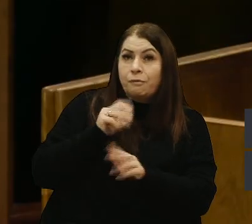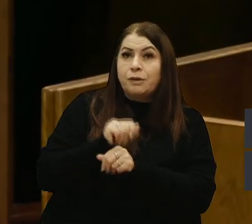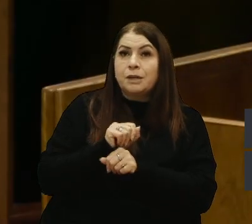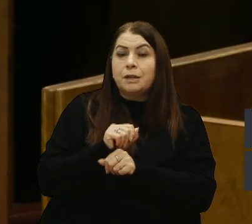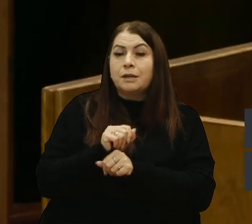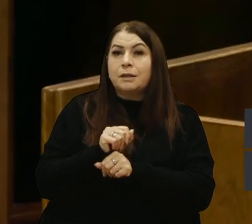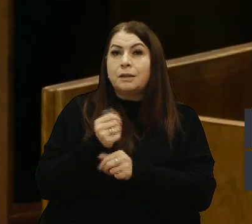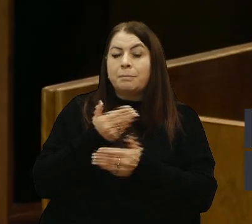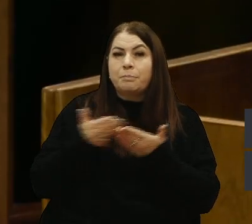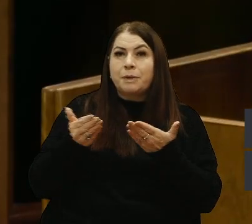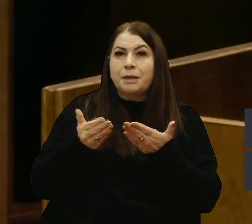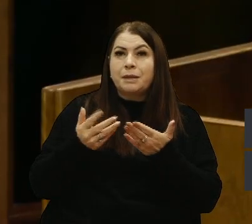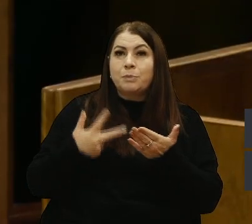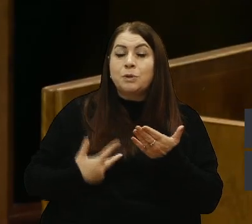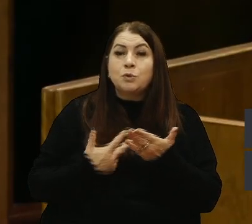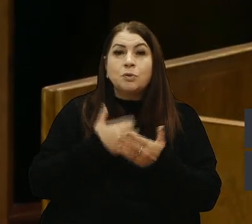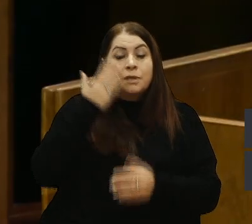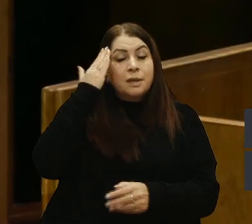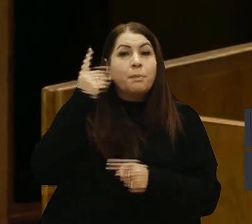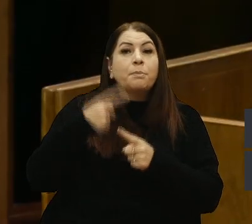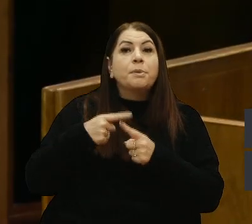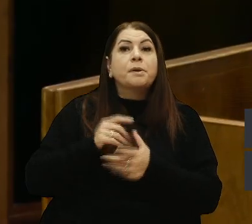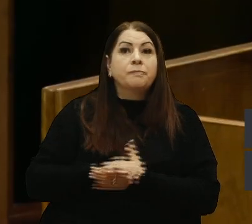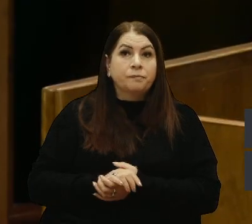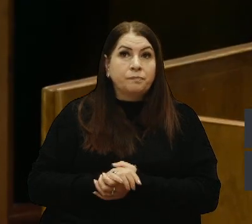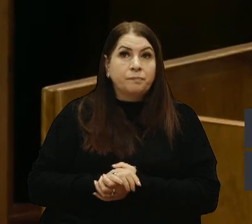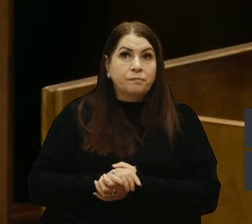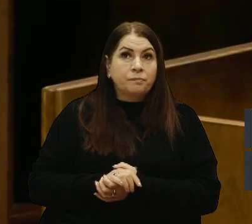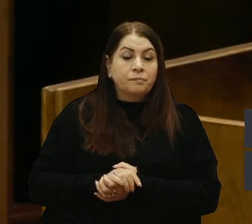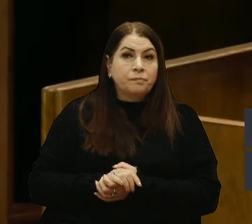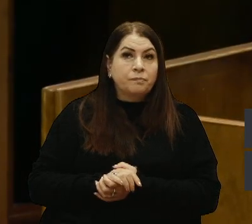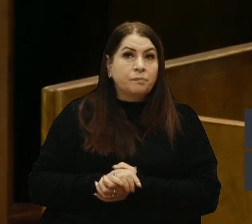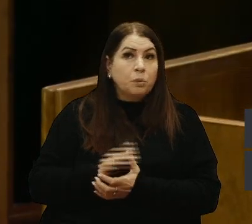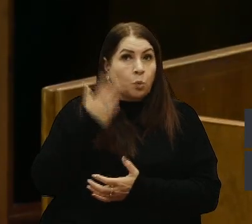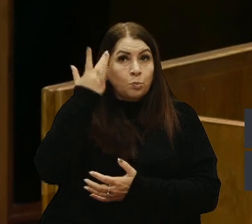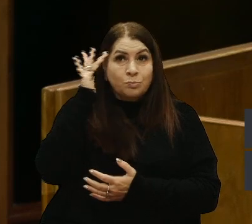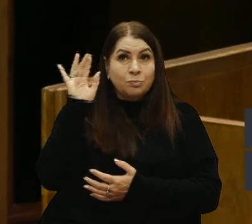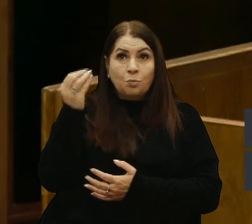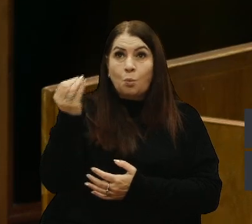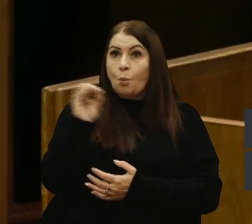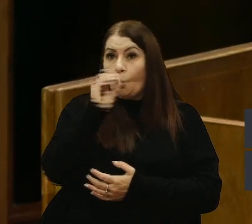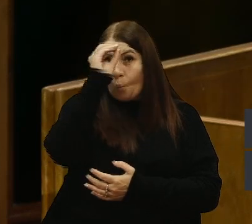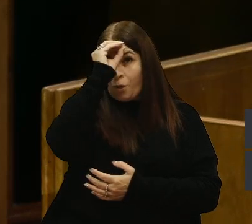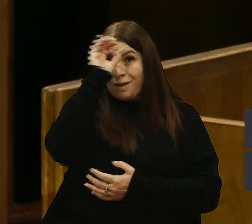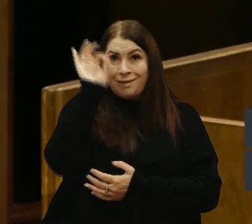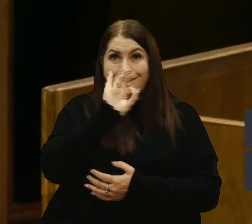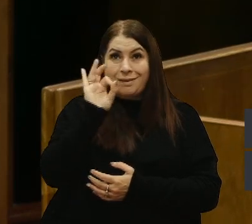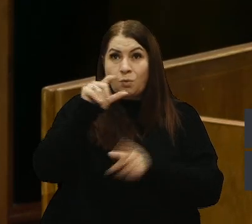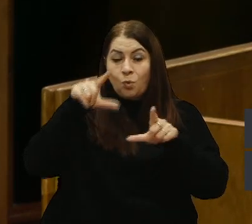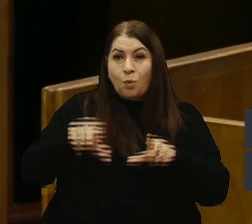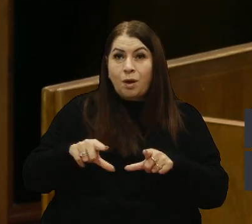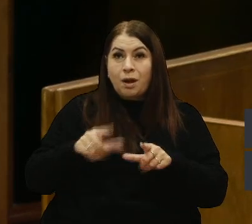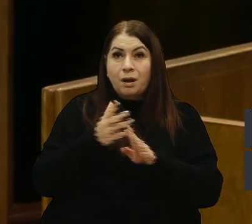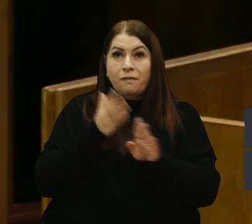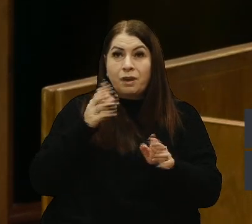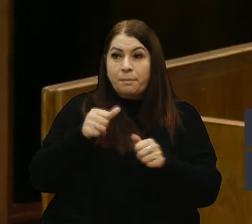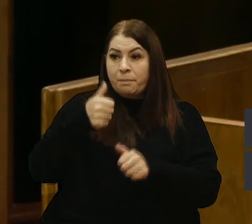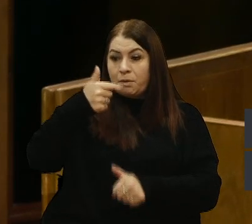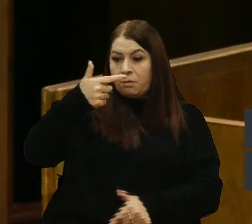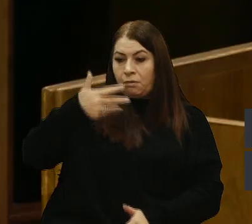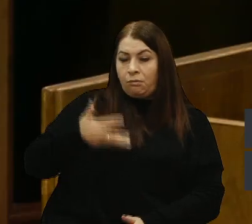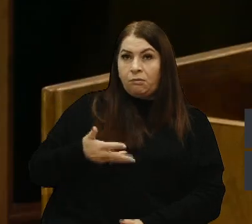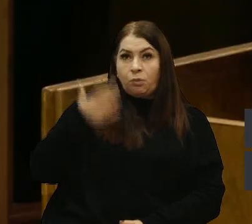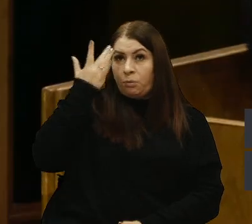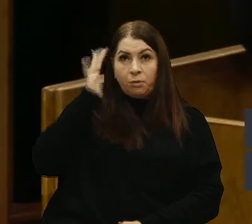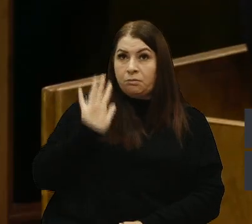ele perdeu uma cirurgia, sabe por quê, vereadora Daiane? Porque ele não sabia o local que ele estava na fila. E